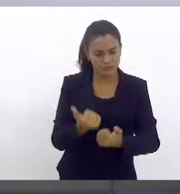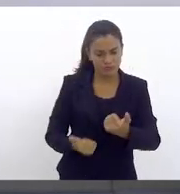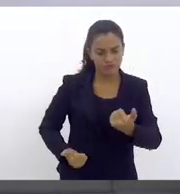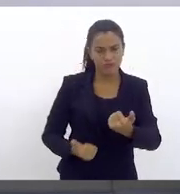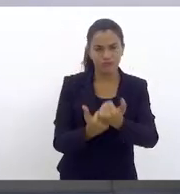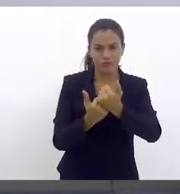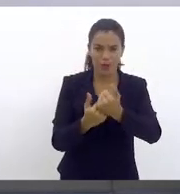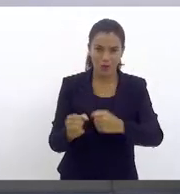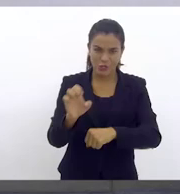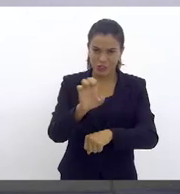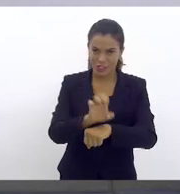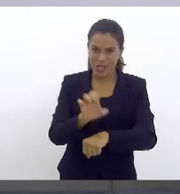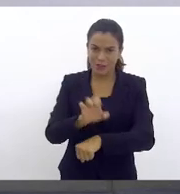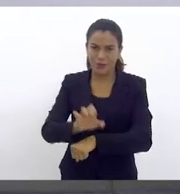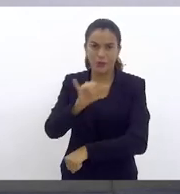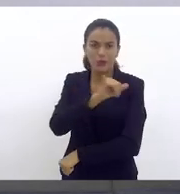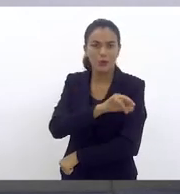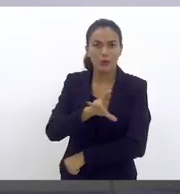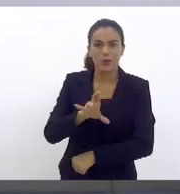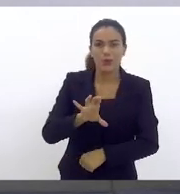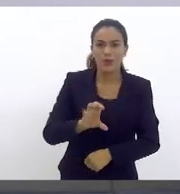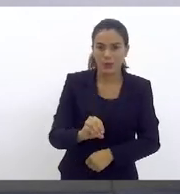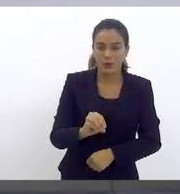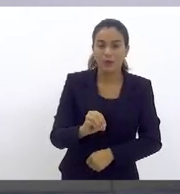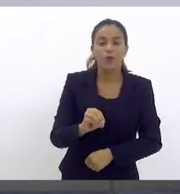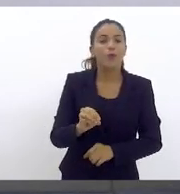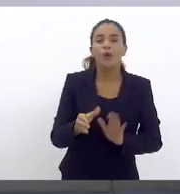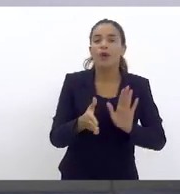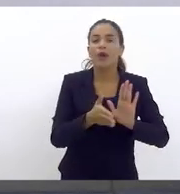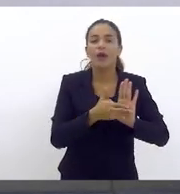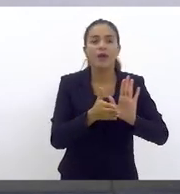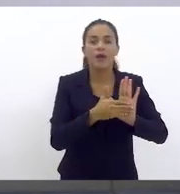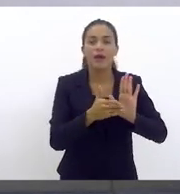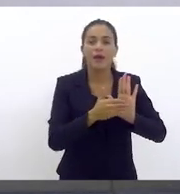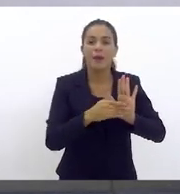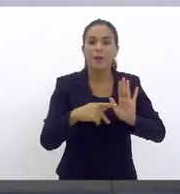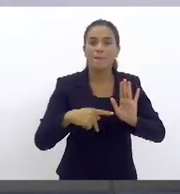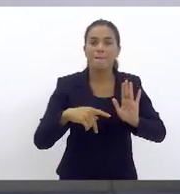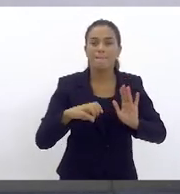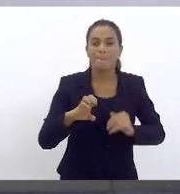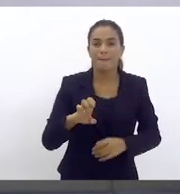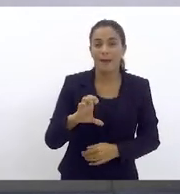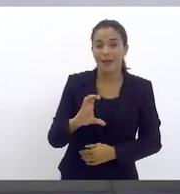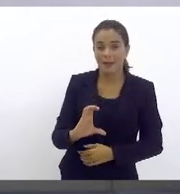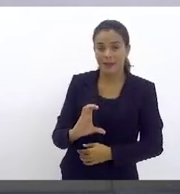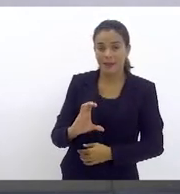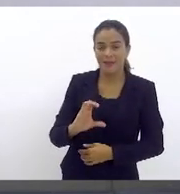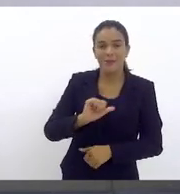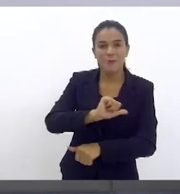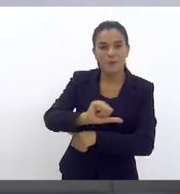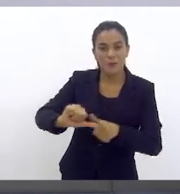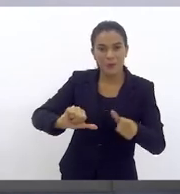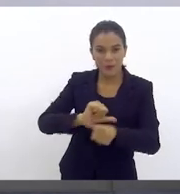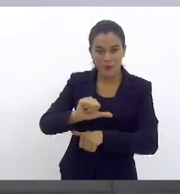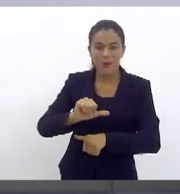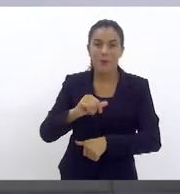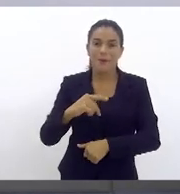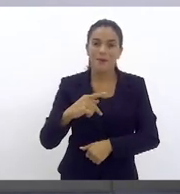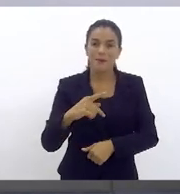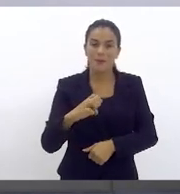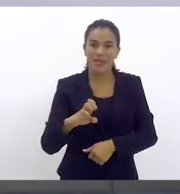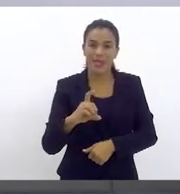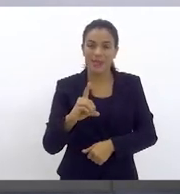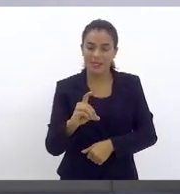ao estado do Rio de Janeiro com a proposta da PEC que se transformou no Pets que é o plano